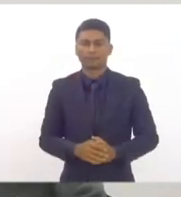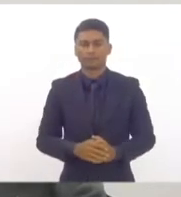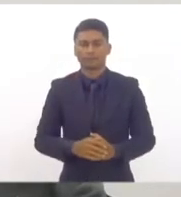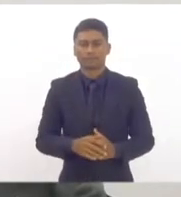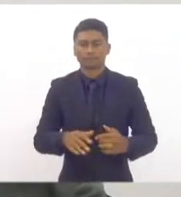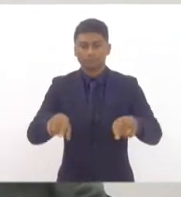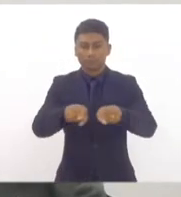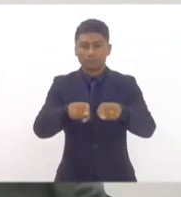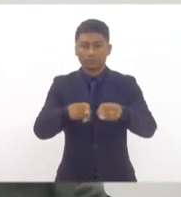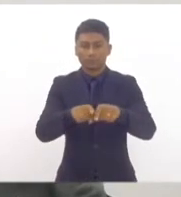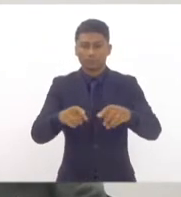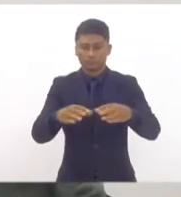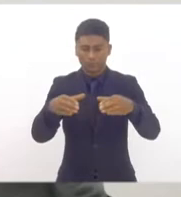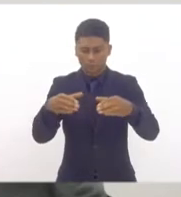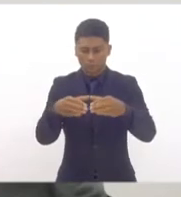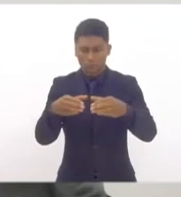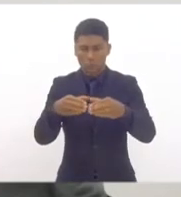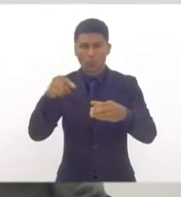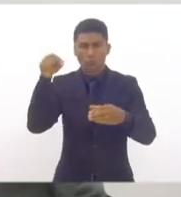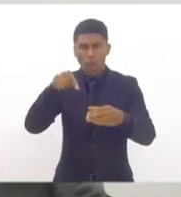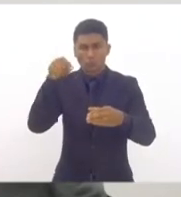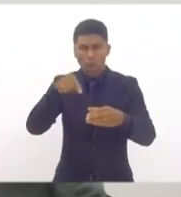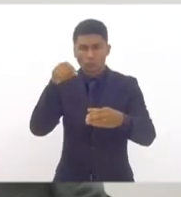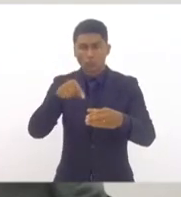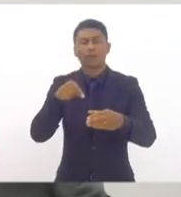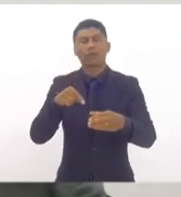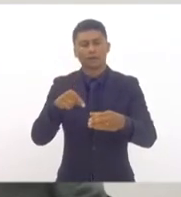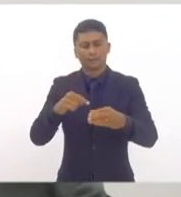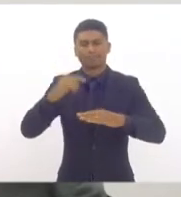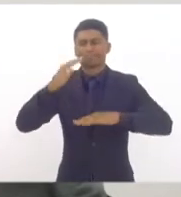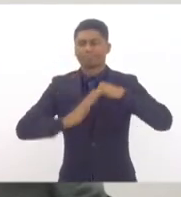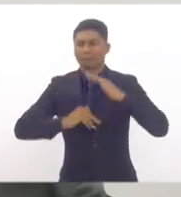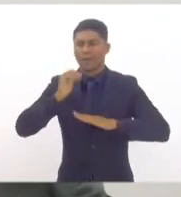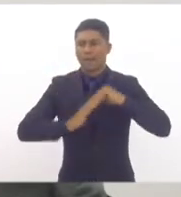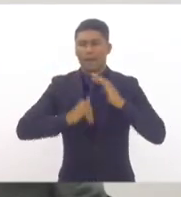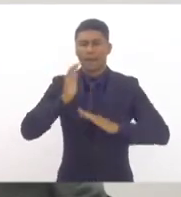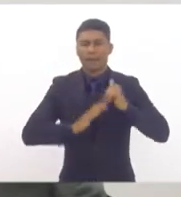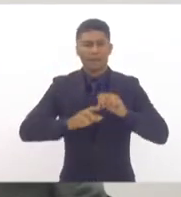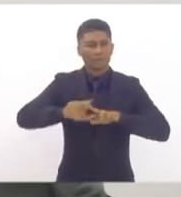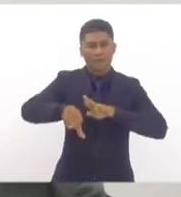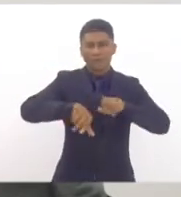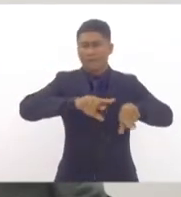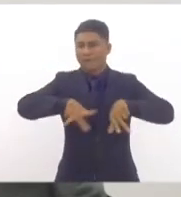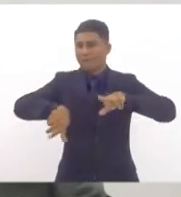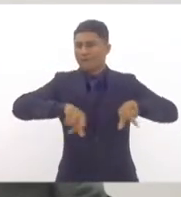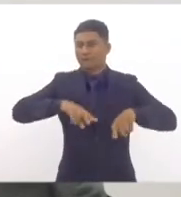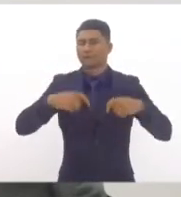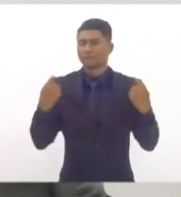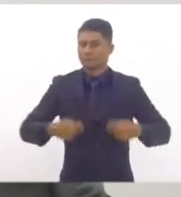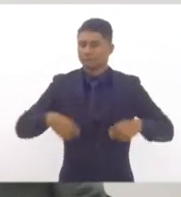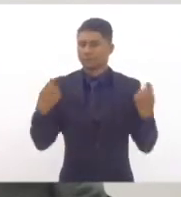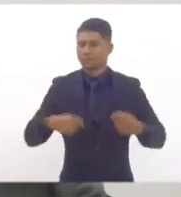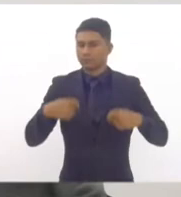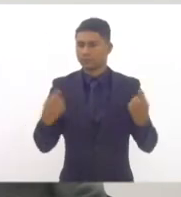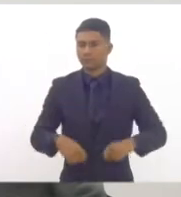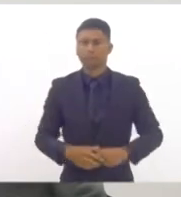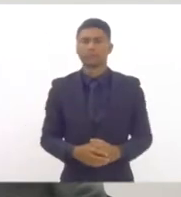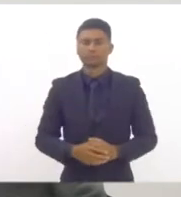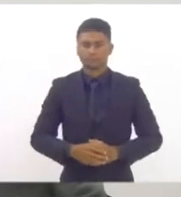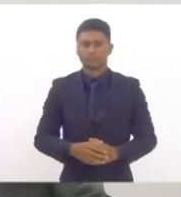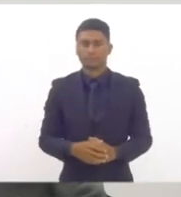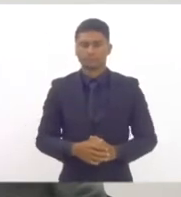equipe com capacidades multidisciplinares, né? Uma composição de equipe na perspectiva